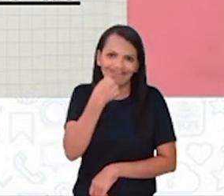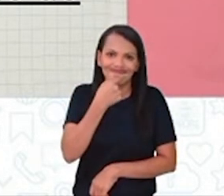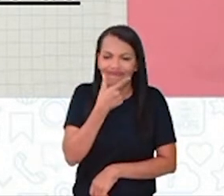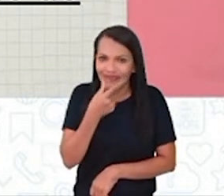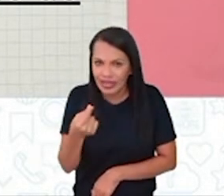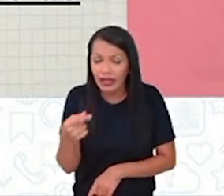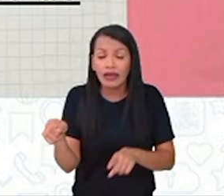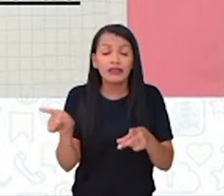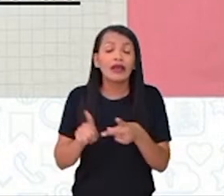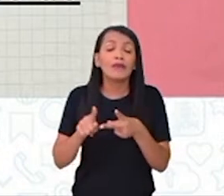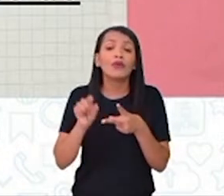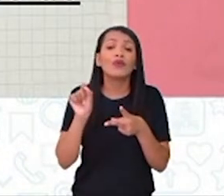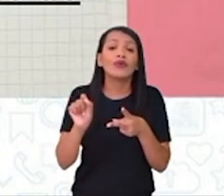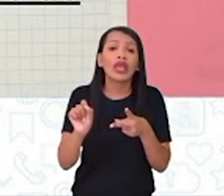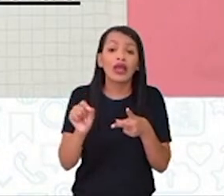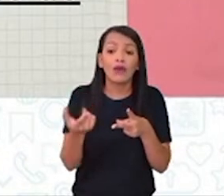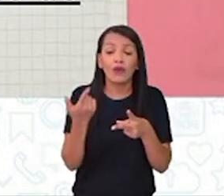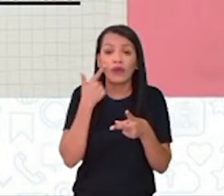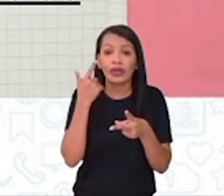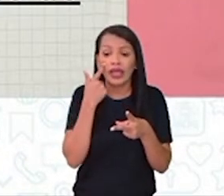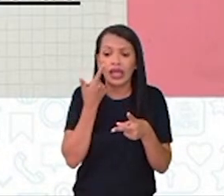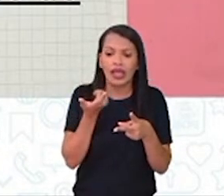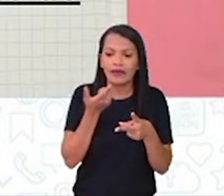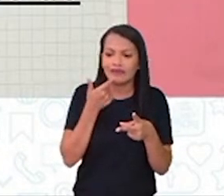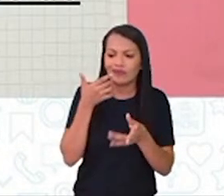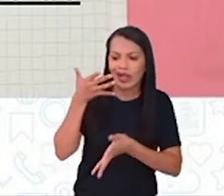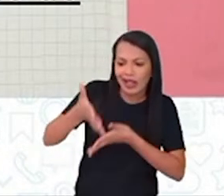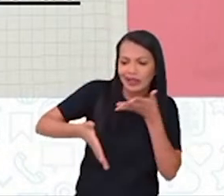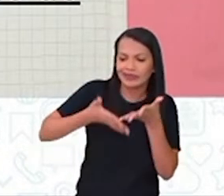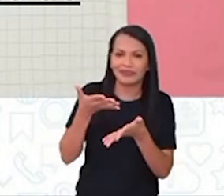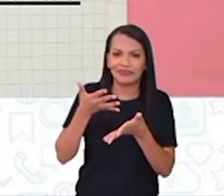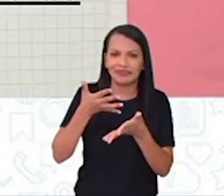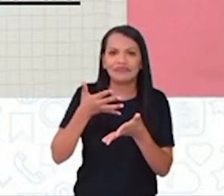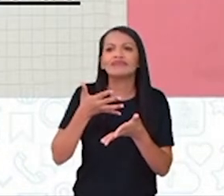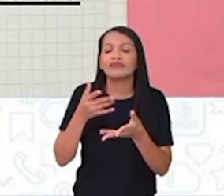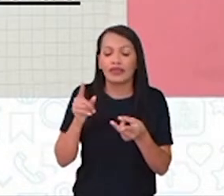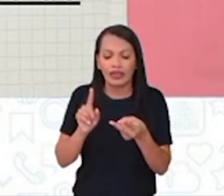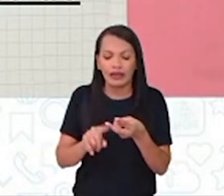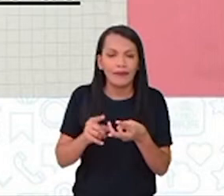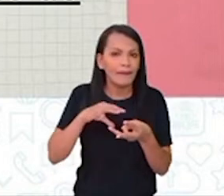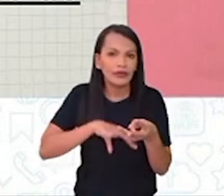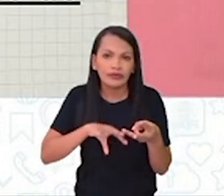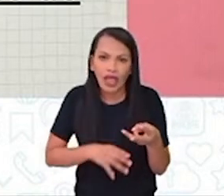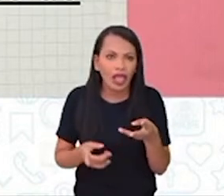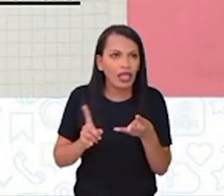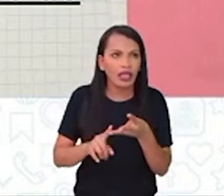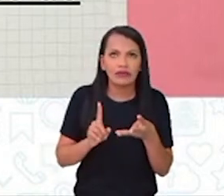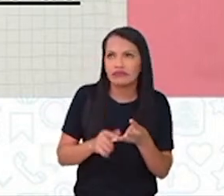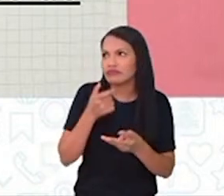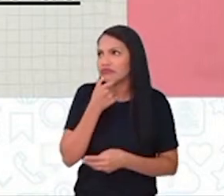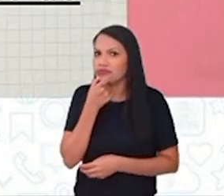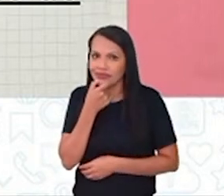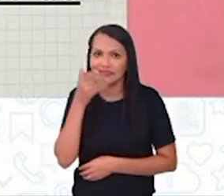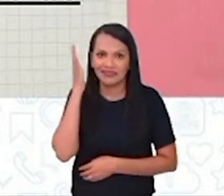bem contextualizadas, esses contextos é ótimo, né? Essas circunstâncias, algumas palavras polissêmicas podem